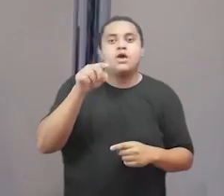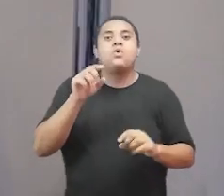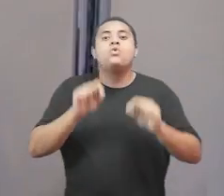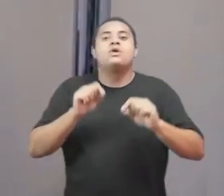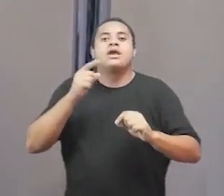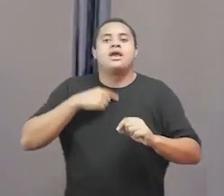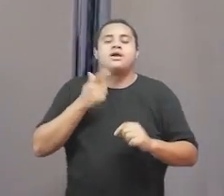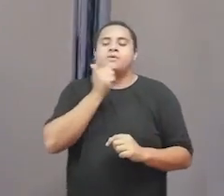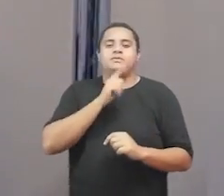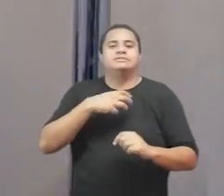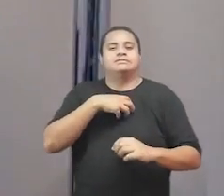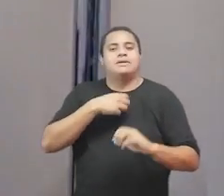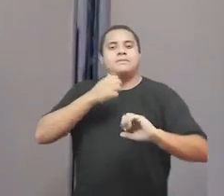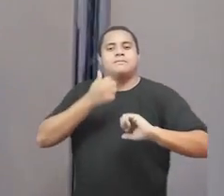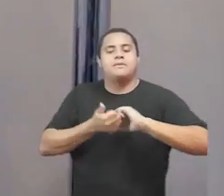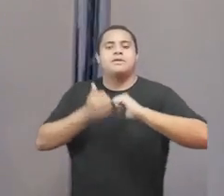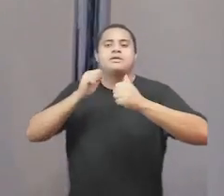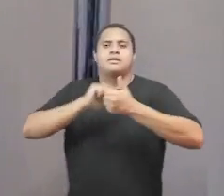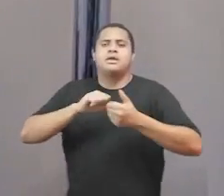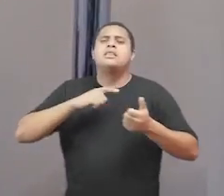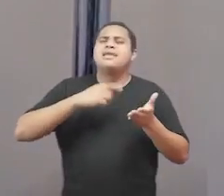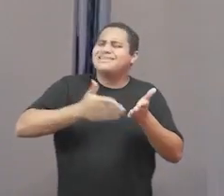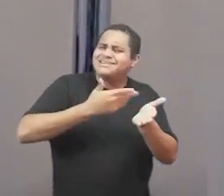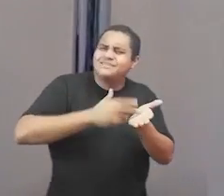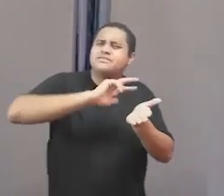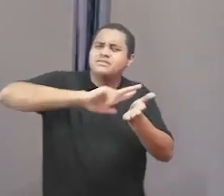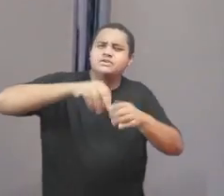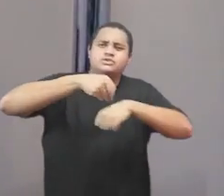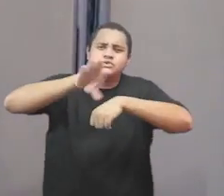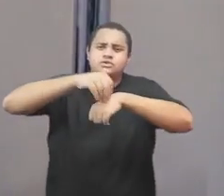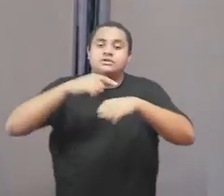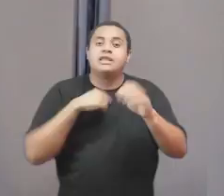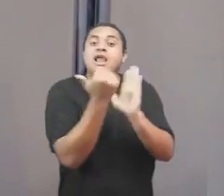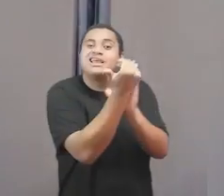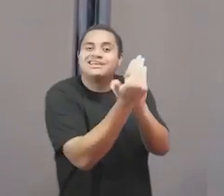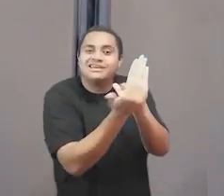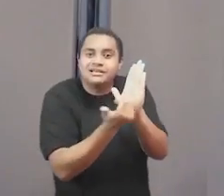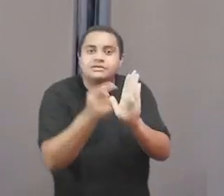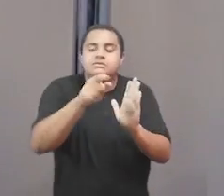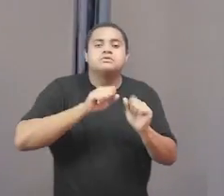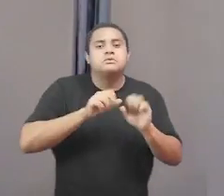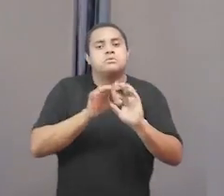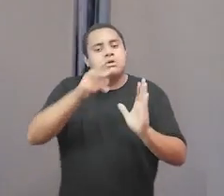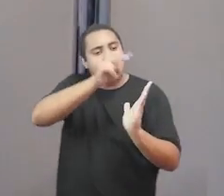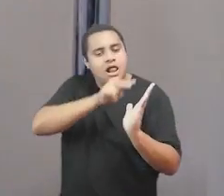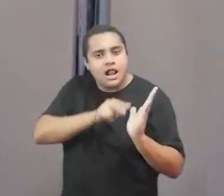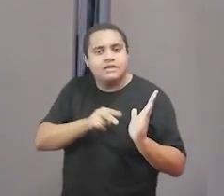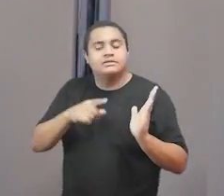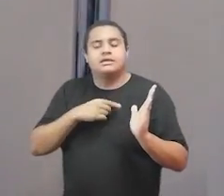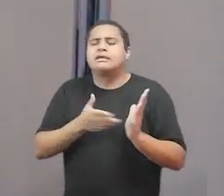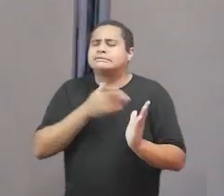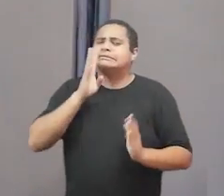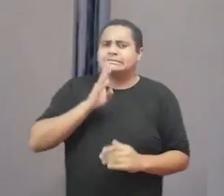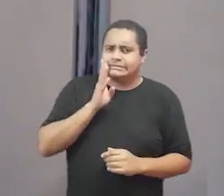ser flexível. Eu vou recomendar muitos livros durante o curso, esse é um dos primeiros, depois eu vou deixar tudo listado. Um livro muito interessante, o